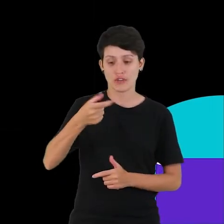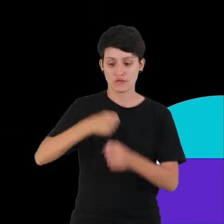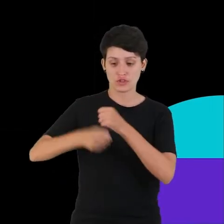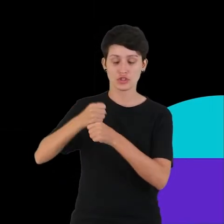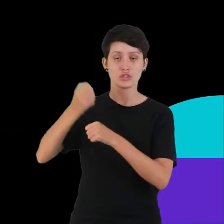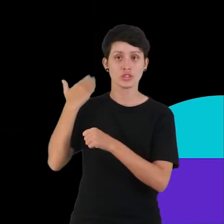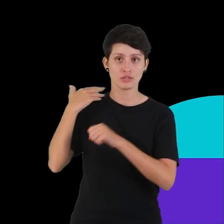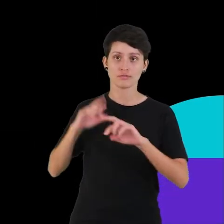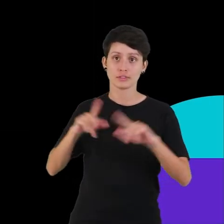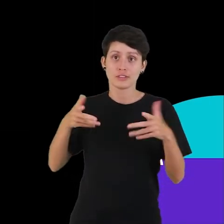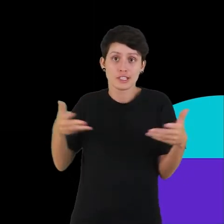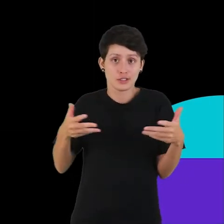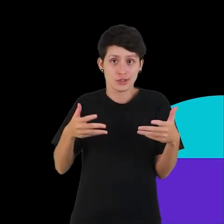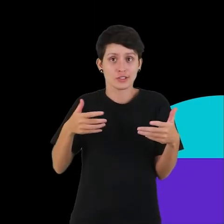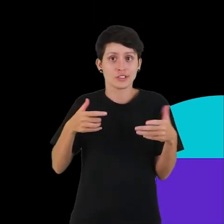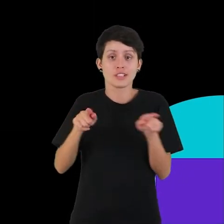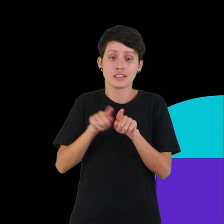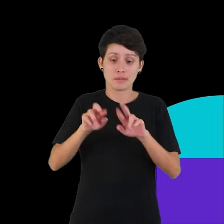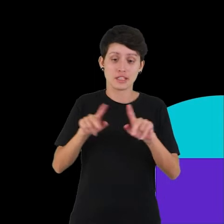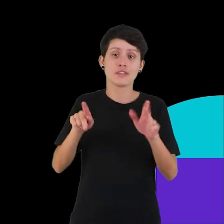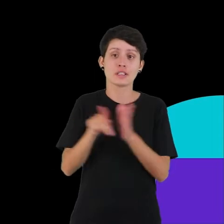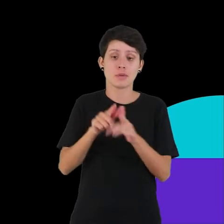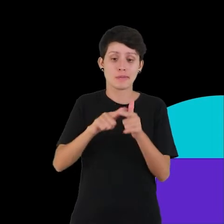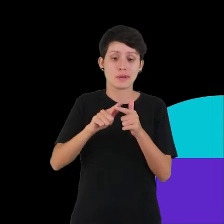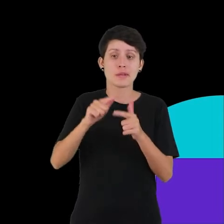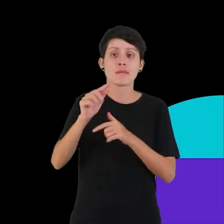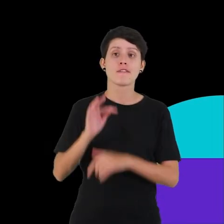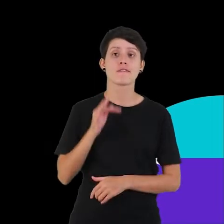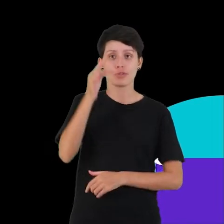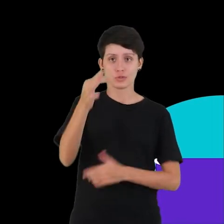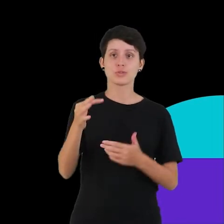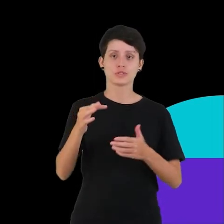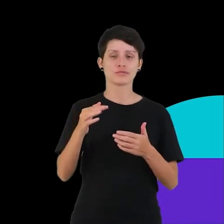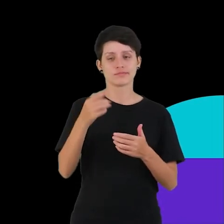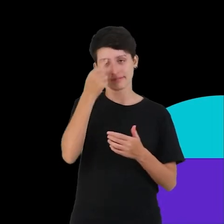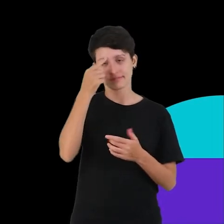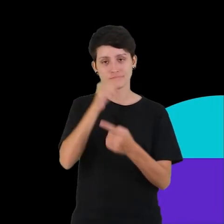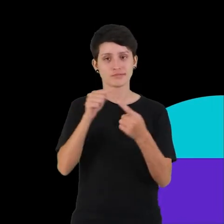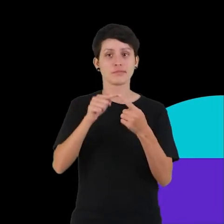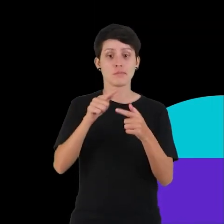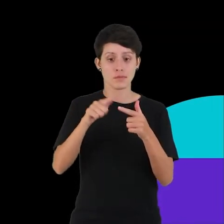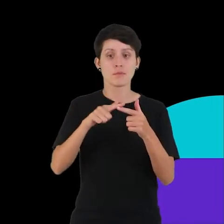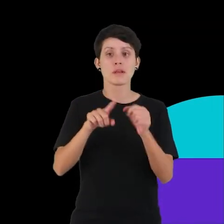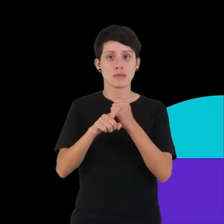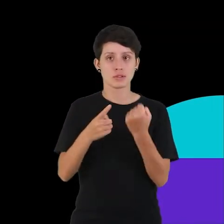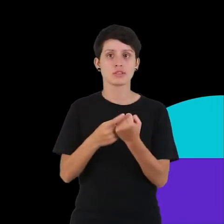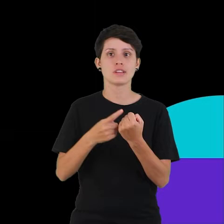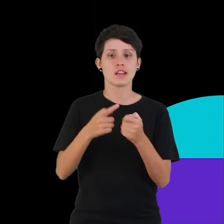que eles são mutáveis também, são evolutivos, né? Eles evoluem ao longo do tempo. E para lidar com